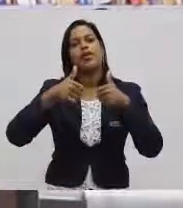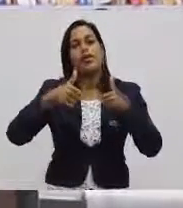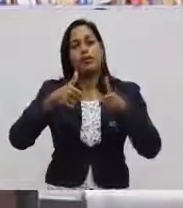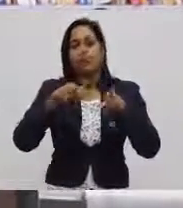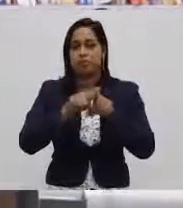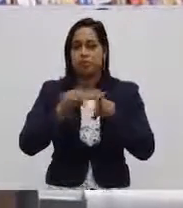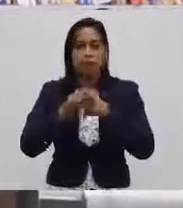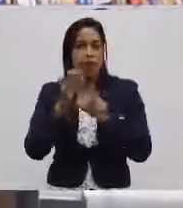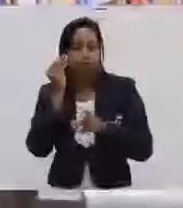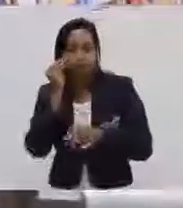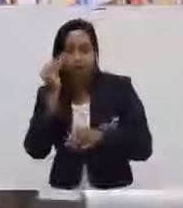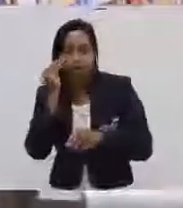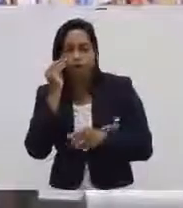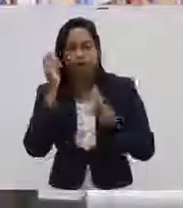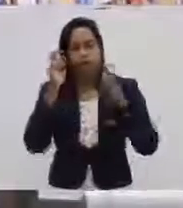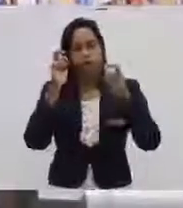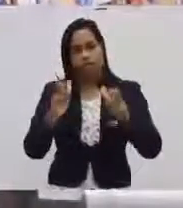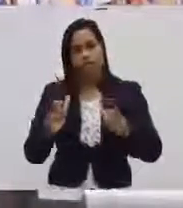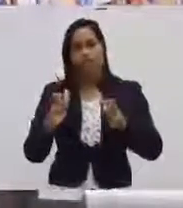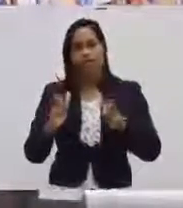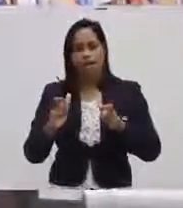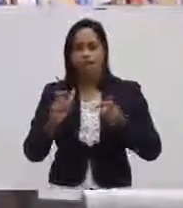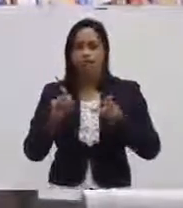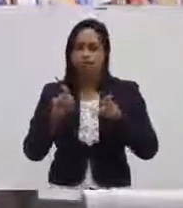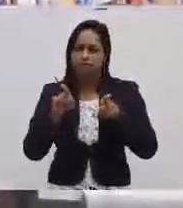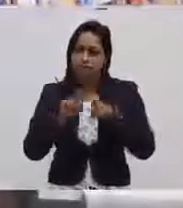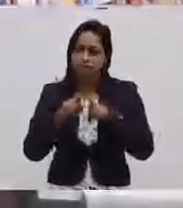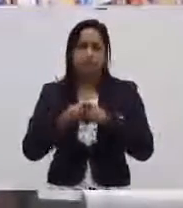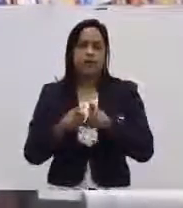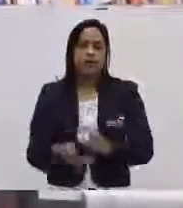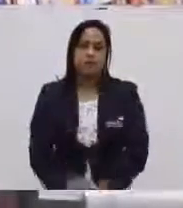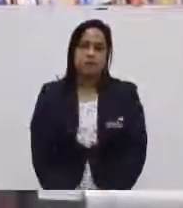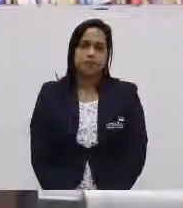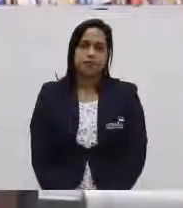bons aspectos que um arranjo físico pode proporcionar.